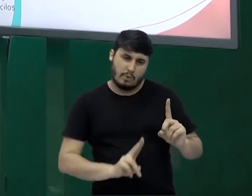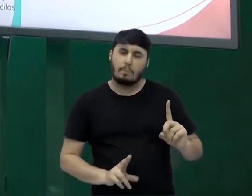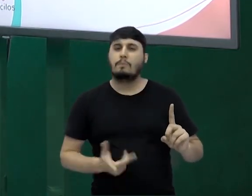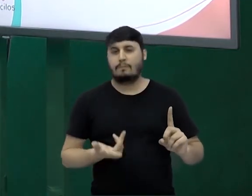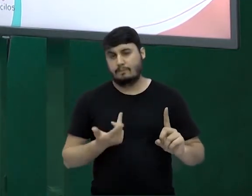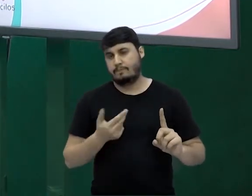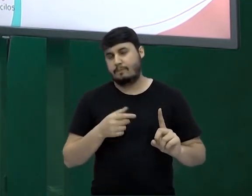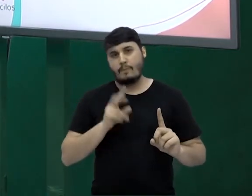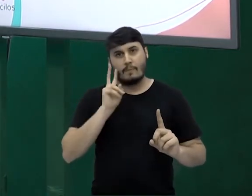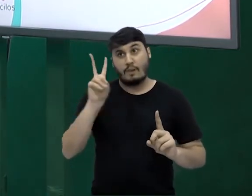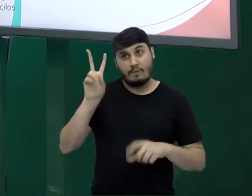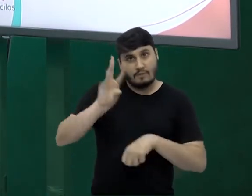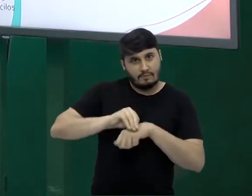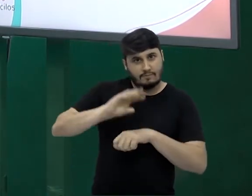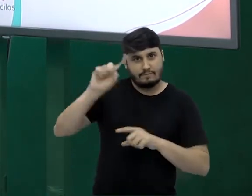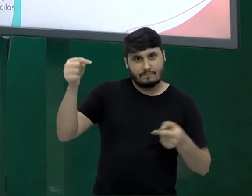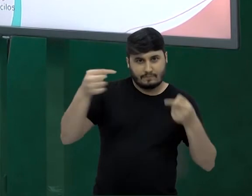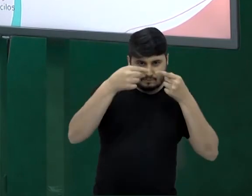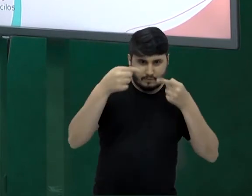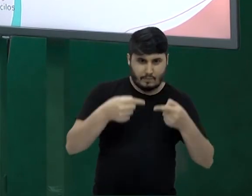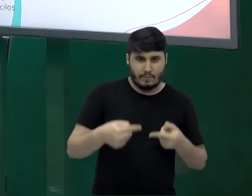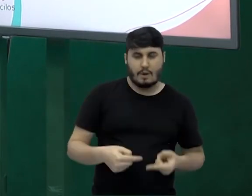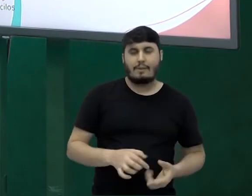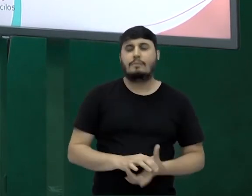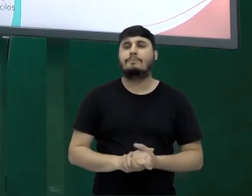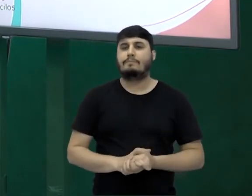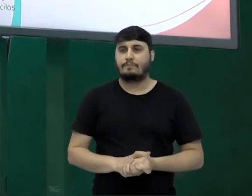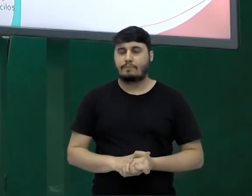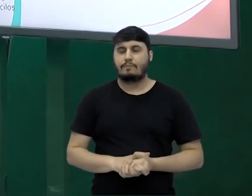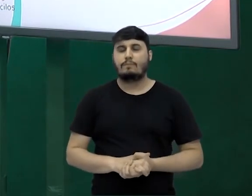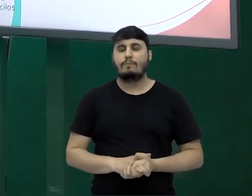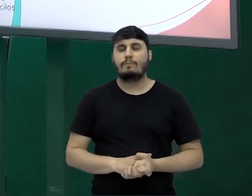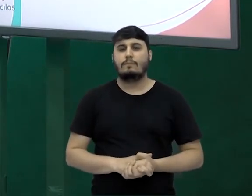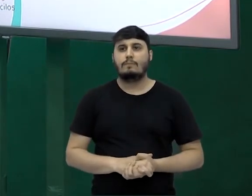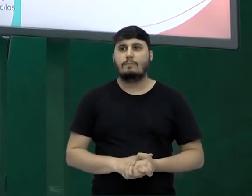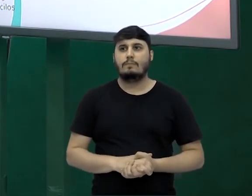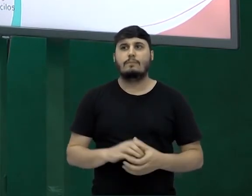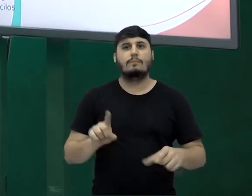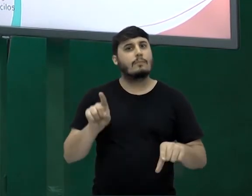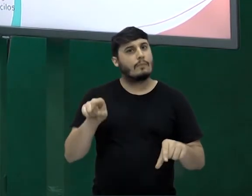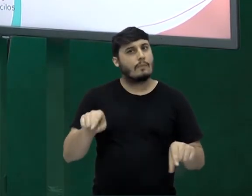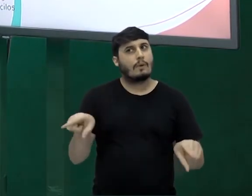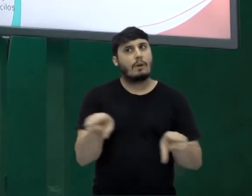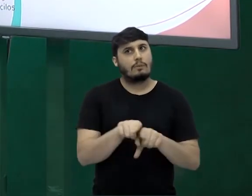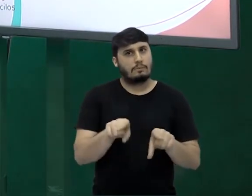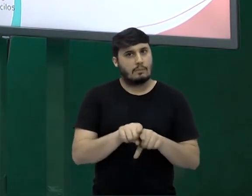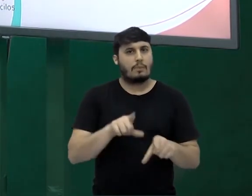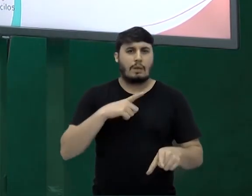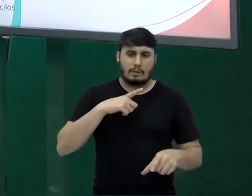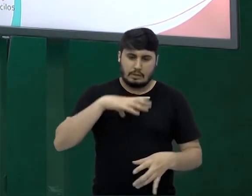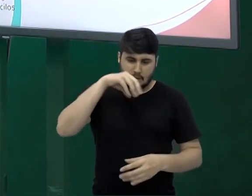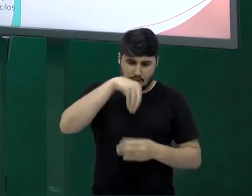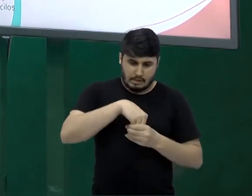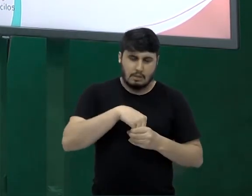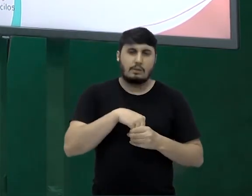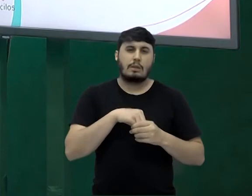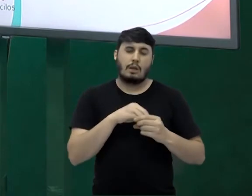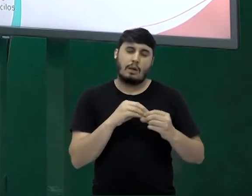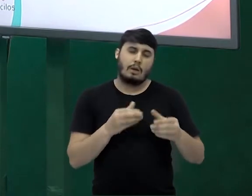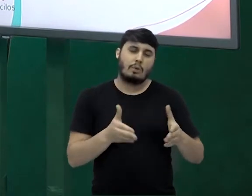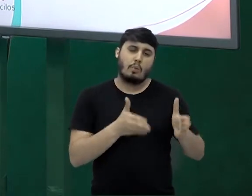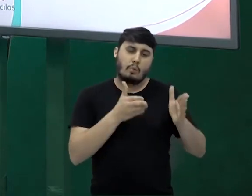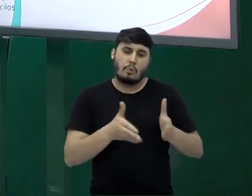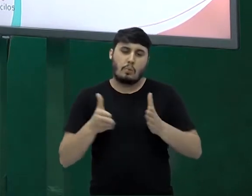gineceu, guardando, né, a parte reprodutiva da planta. E o restante como partes